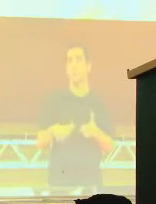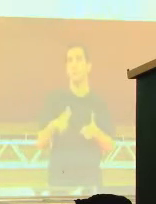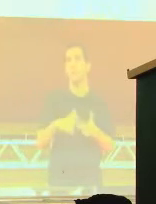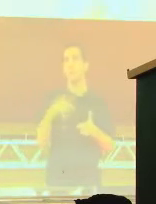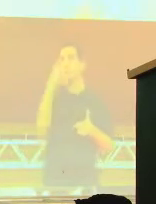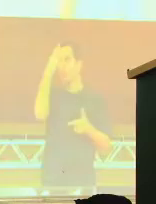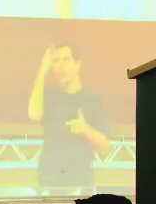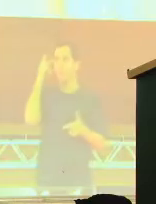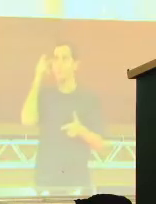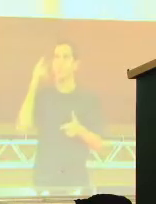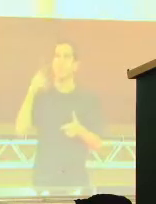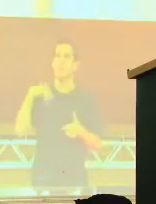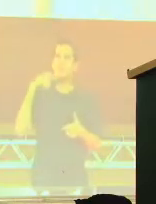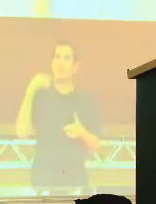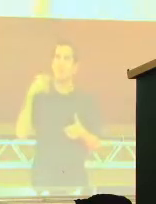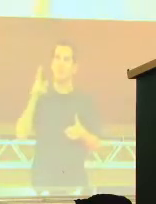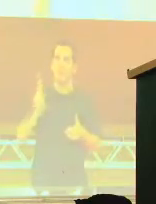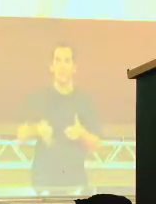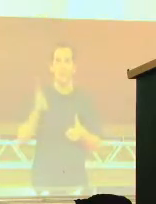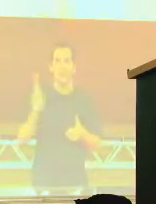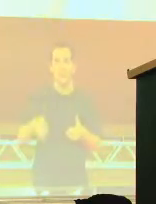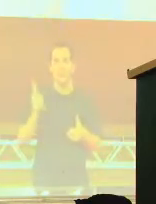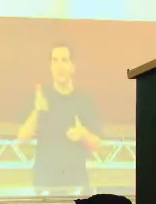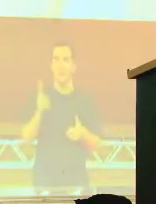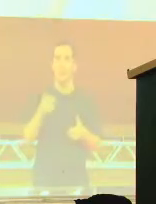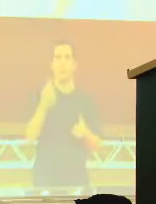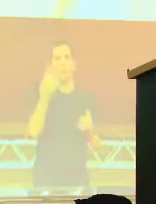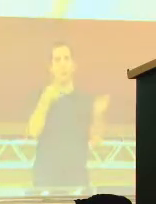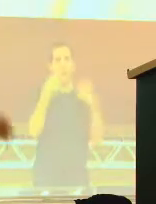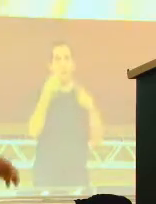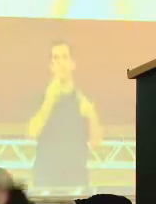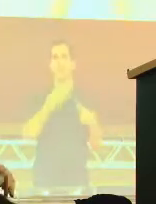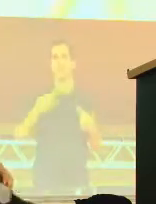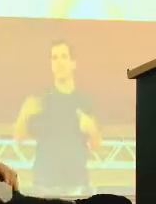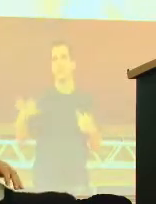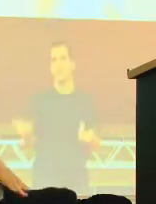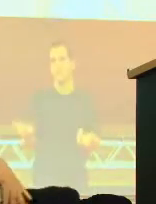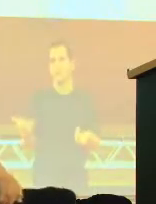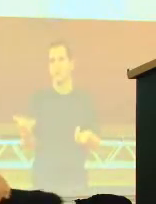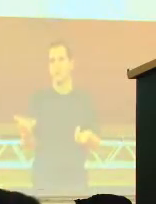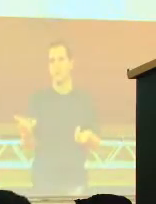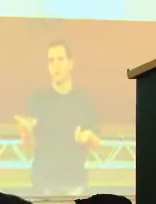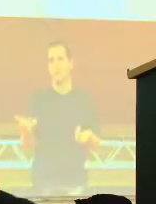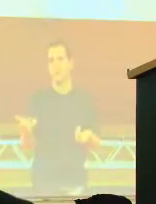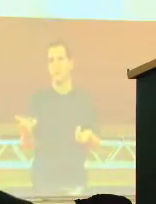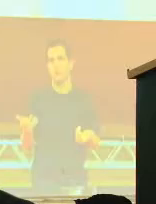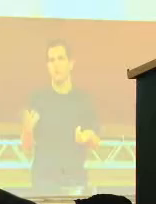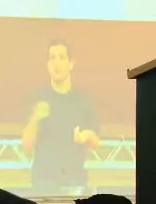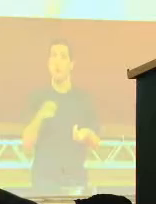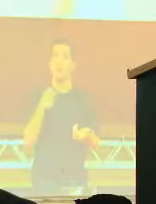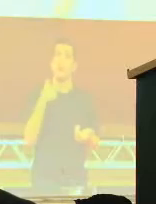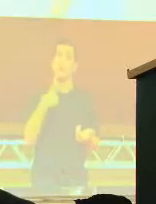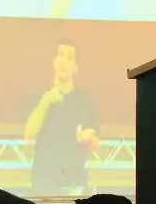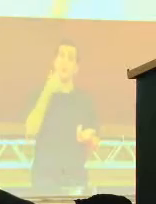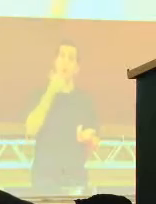Windows. Minha mãe, por exemplo, usa porque eu enganei ela colocando uma interface parecida com o Windows.